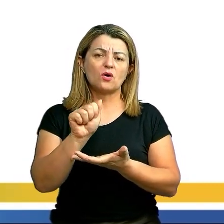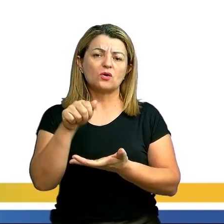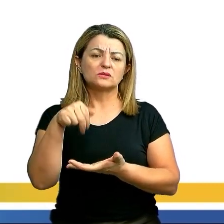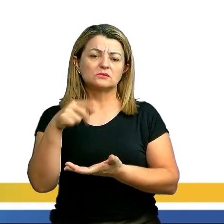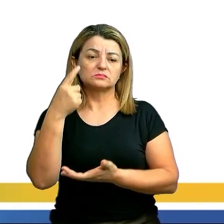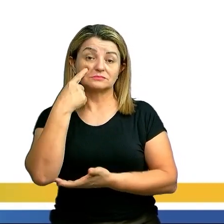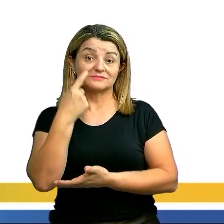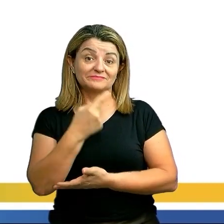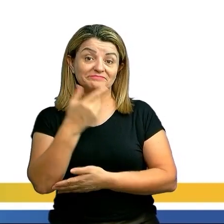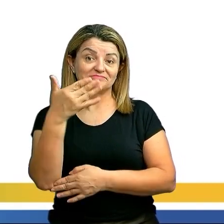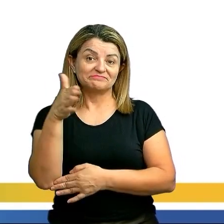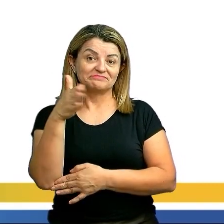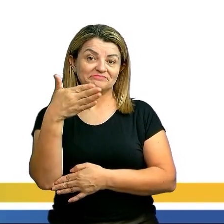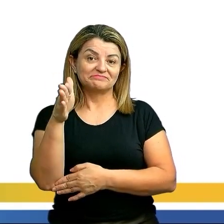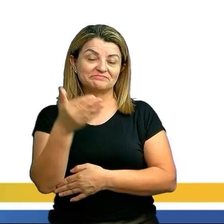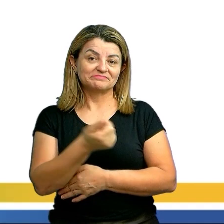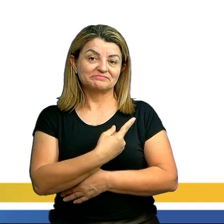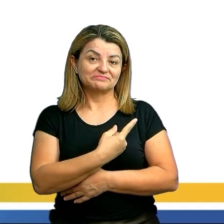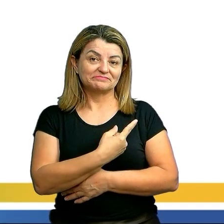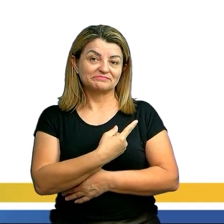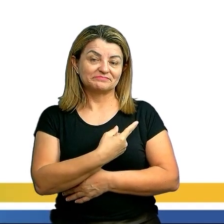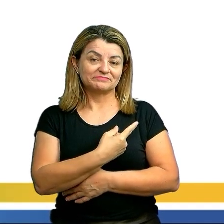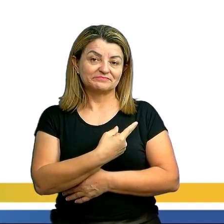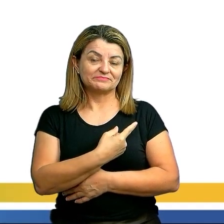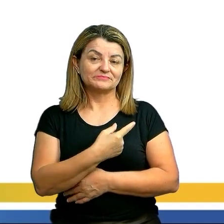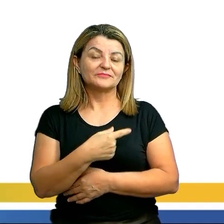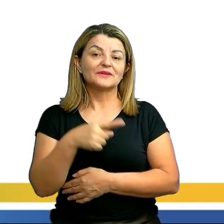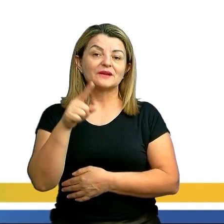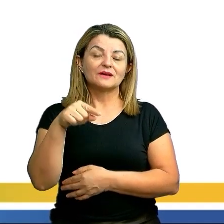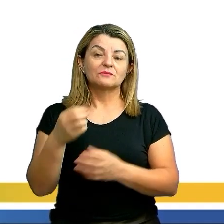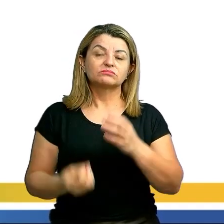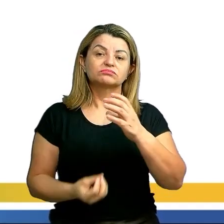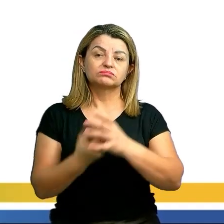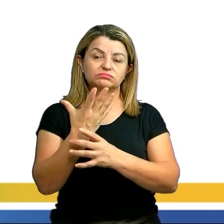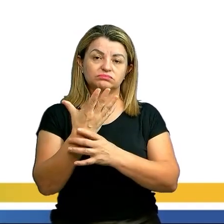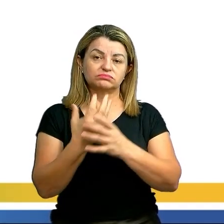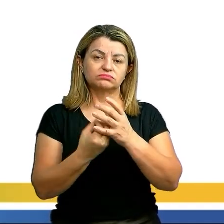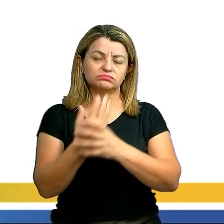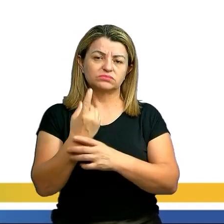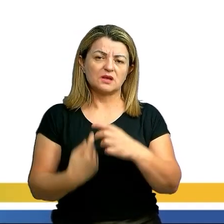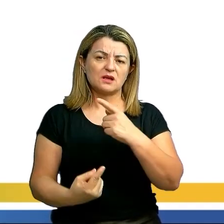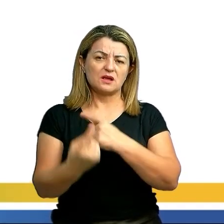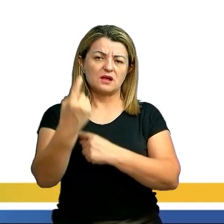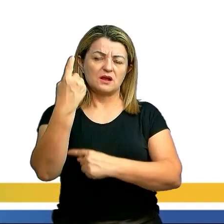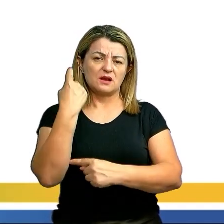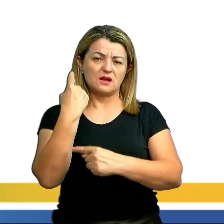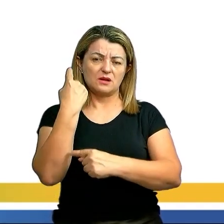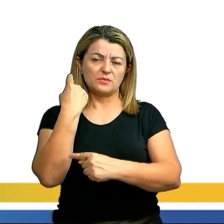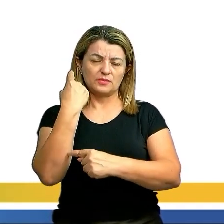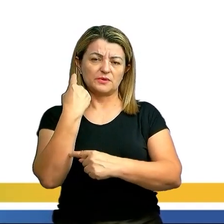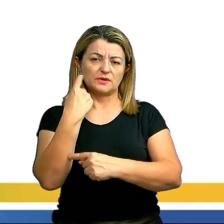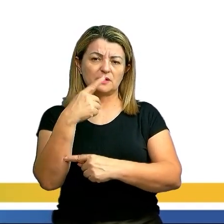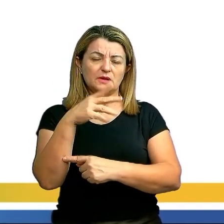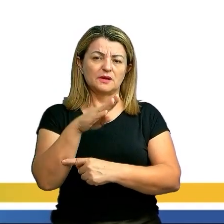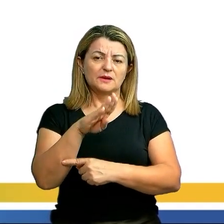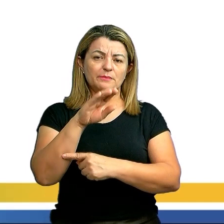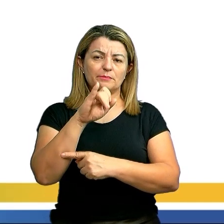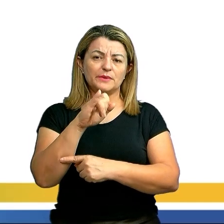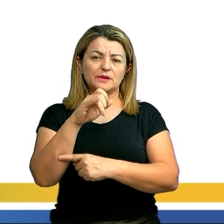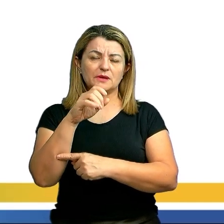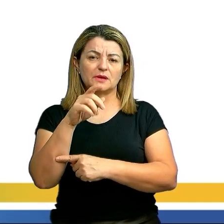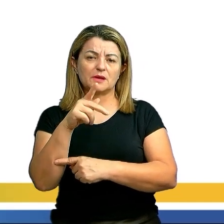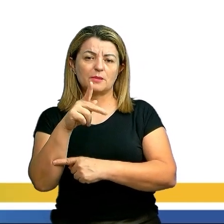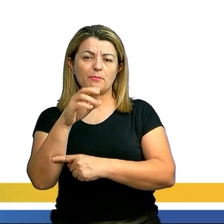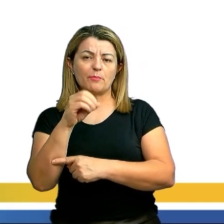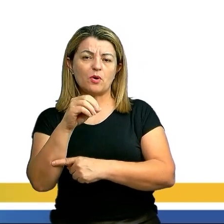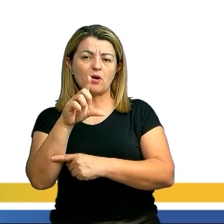bandeirinha dela aparecendo na nossa tela. A OTAN ela foi criada na época da bipolaridade mundial. Qual foi essa